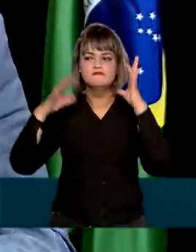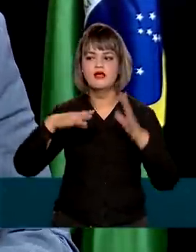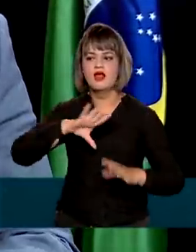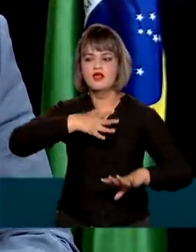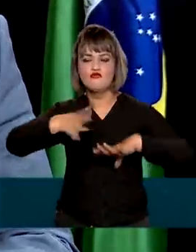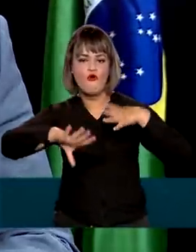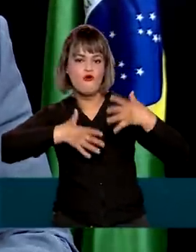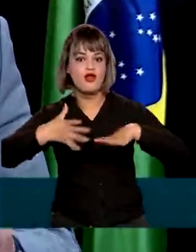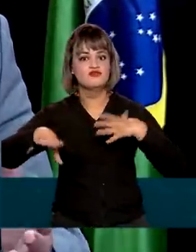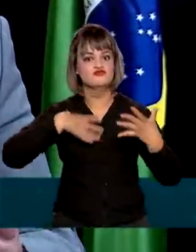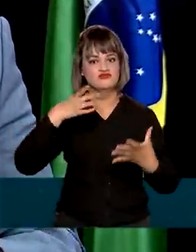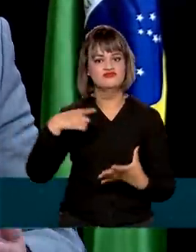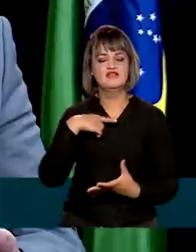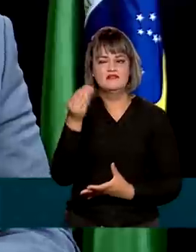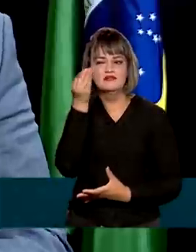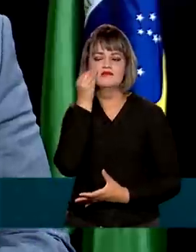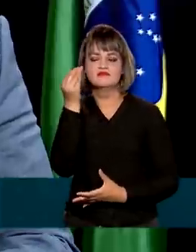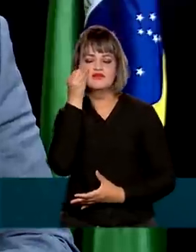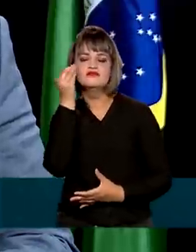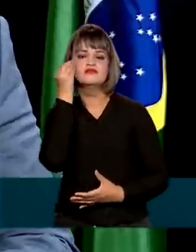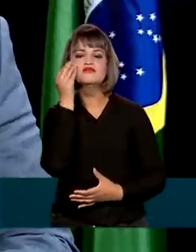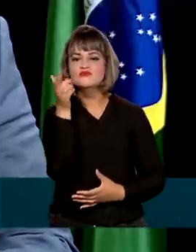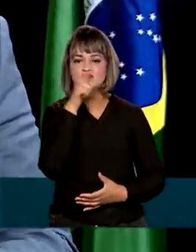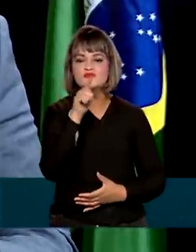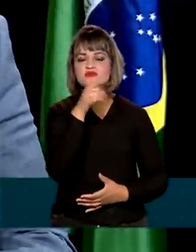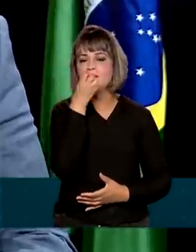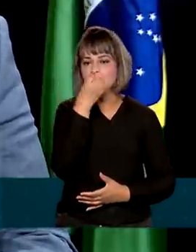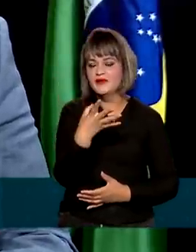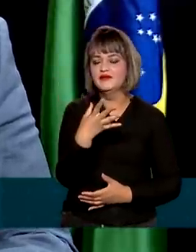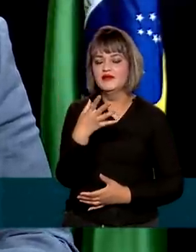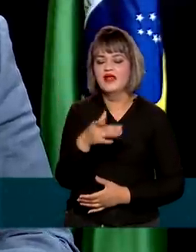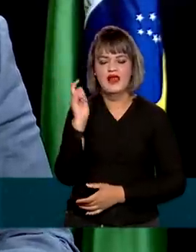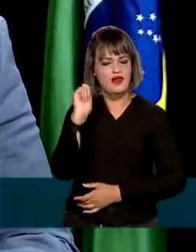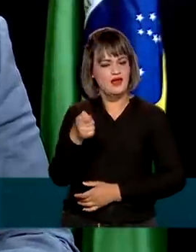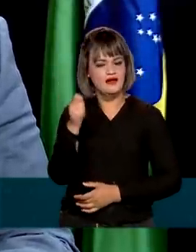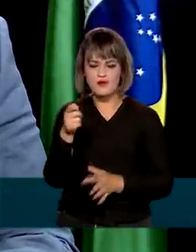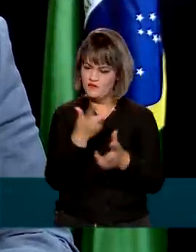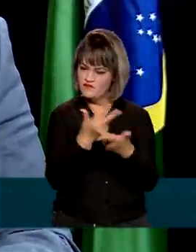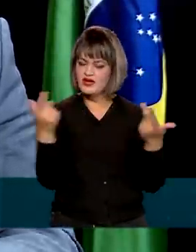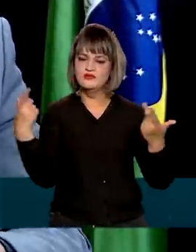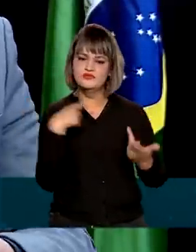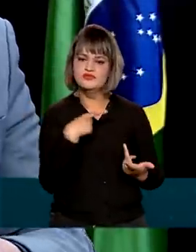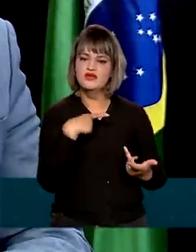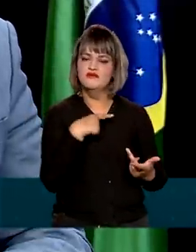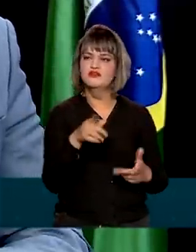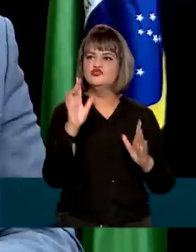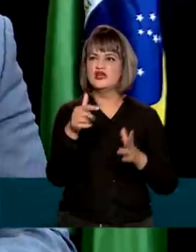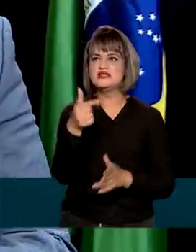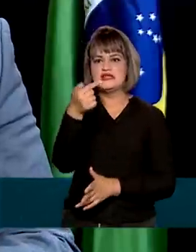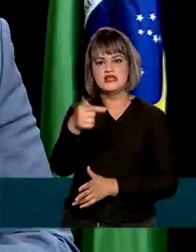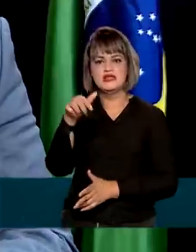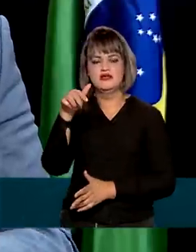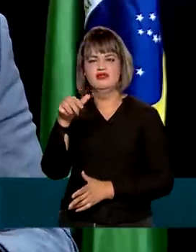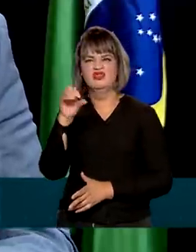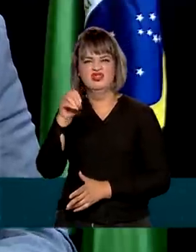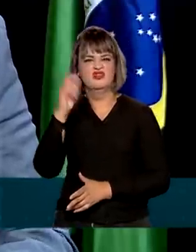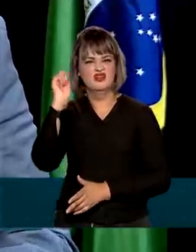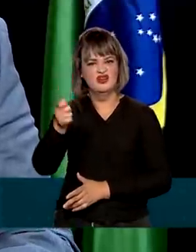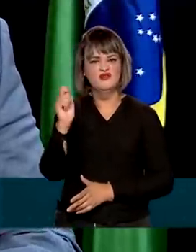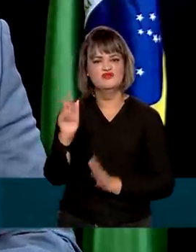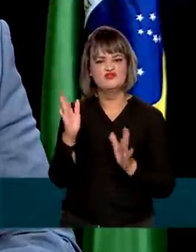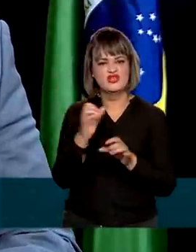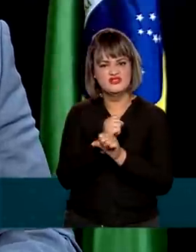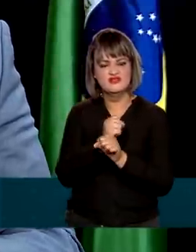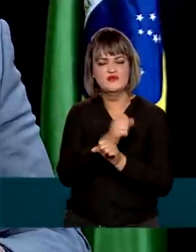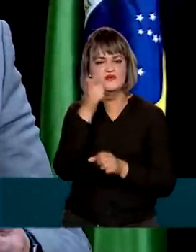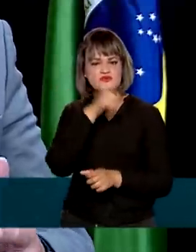testamos e tivemos sexto foram realizados muitos leilões em já chegou a 79 leilões realizados só